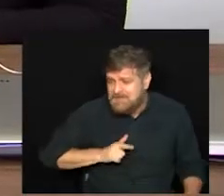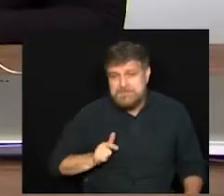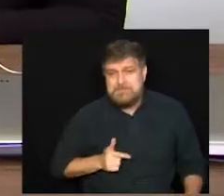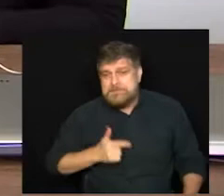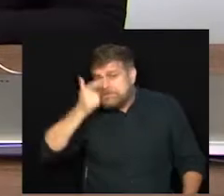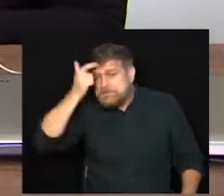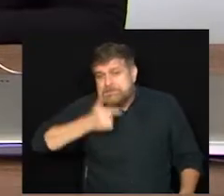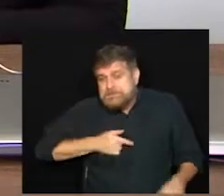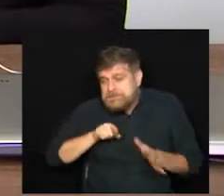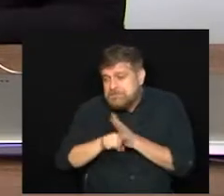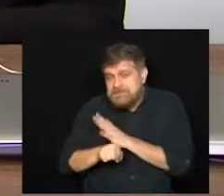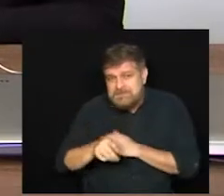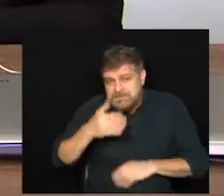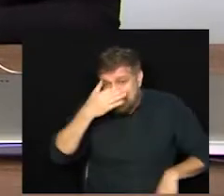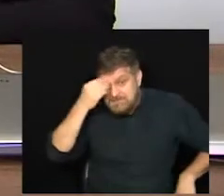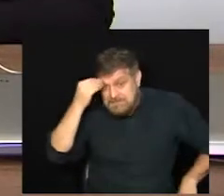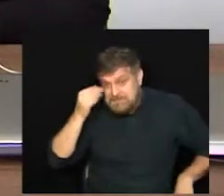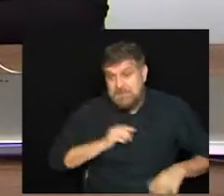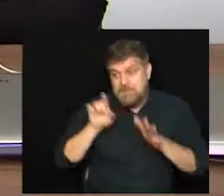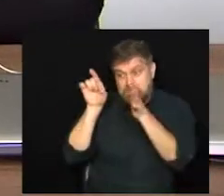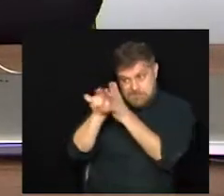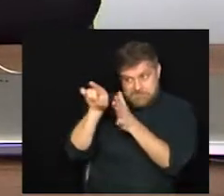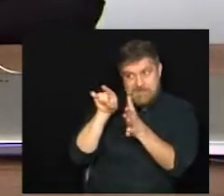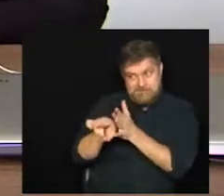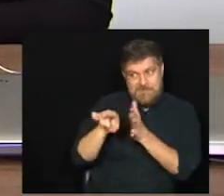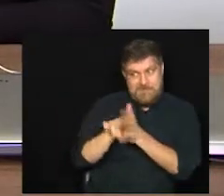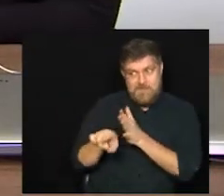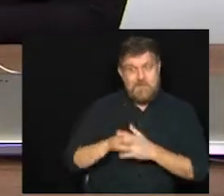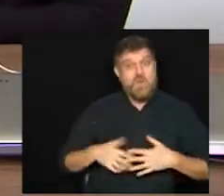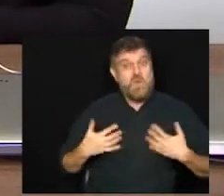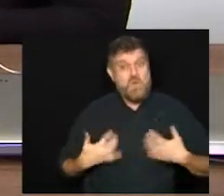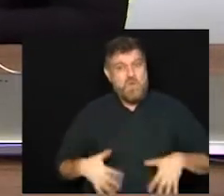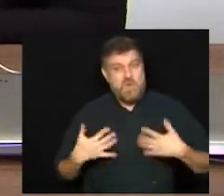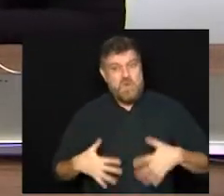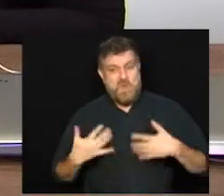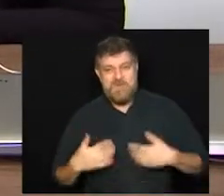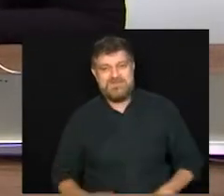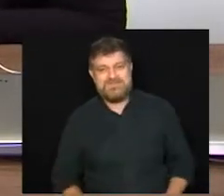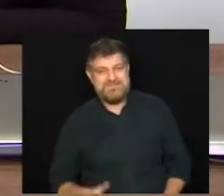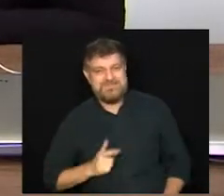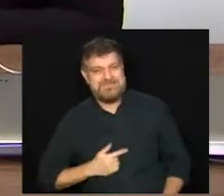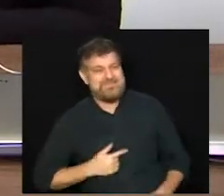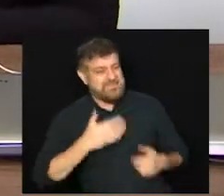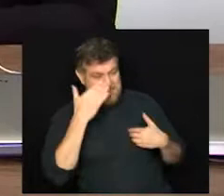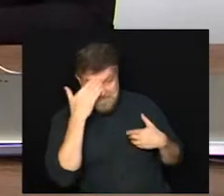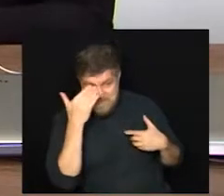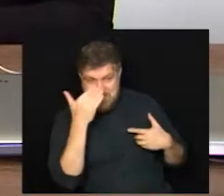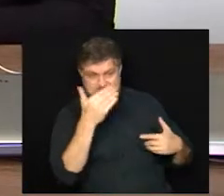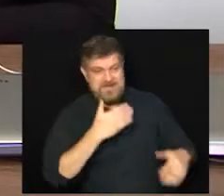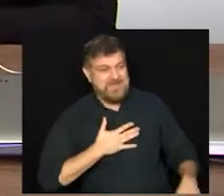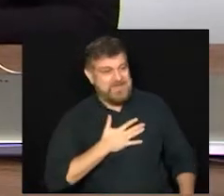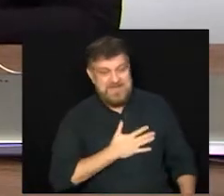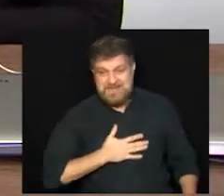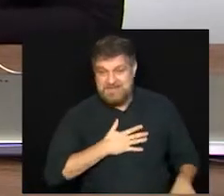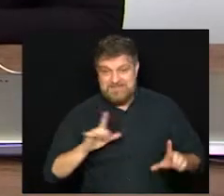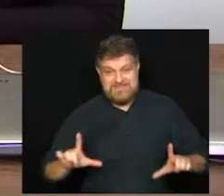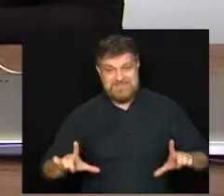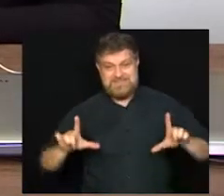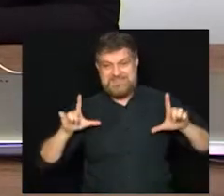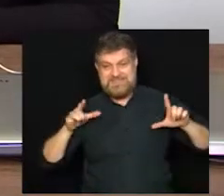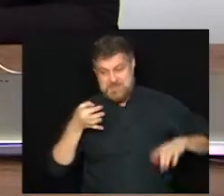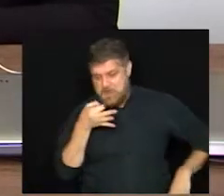tenha perguntado. Se bem que eu fiz pergunta pra caramba, né? Olha, muito obrigada, Andréa. Gostei muito de